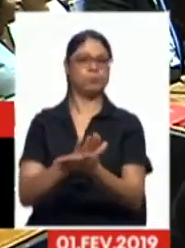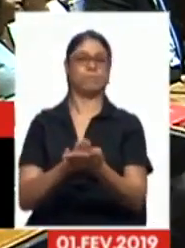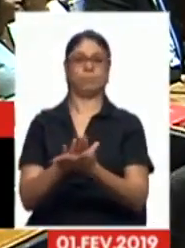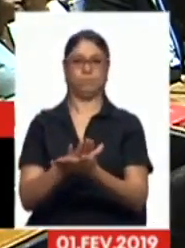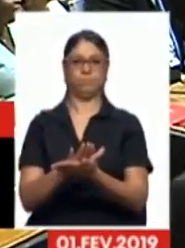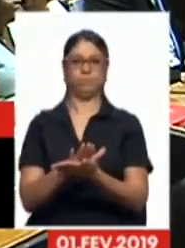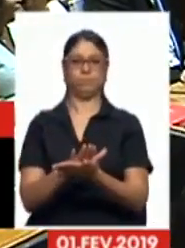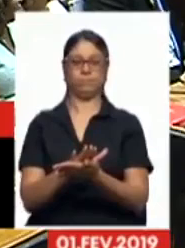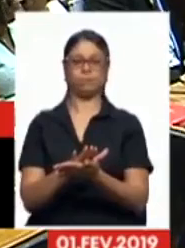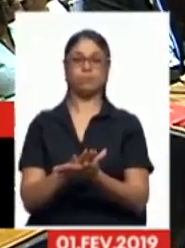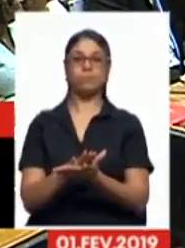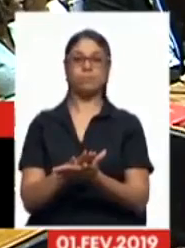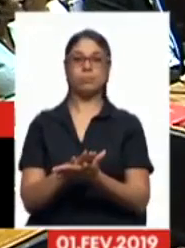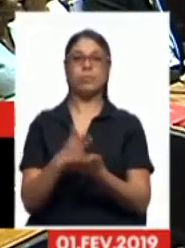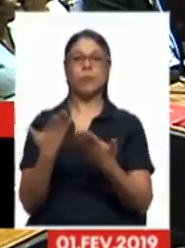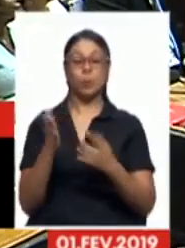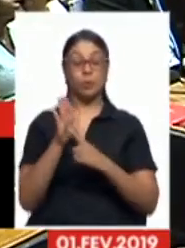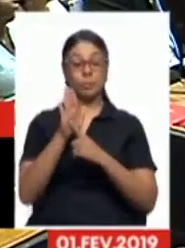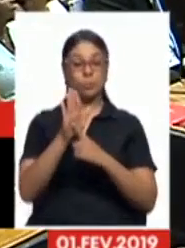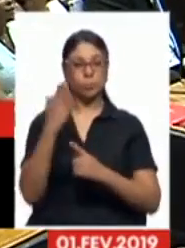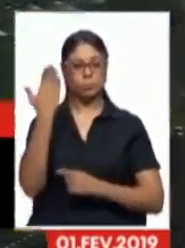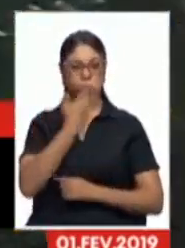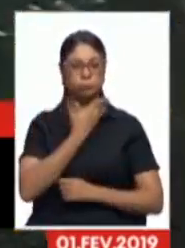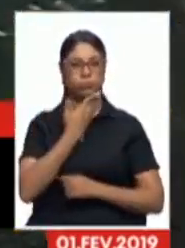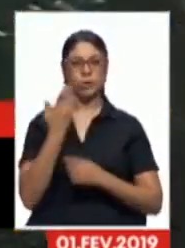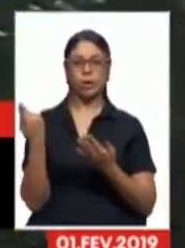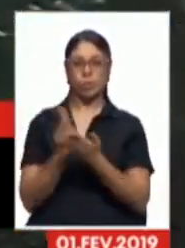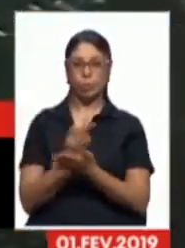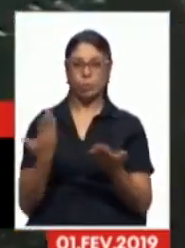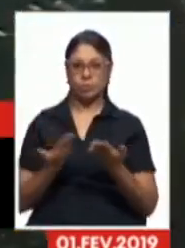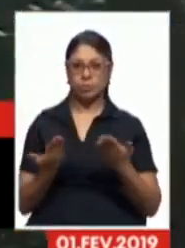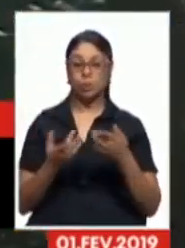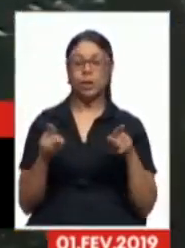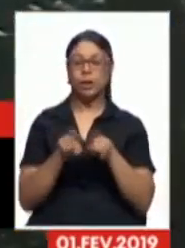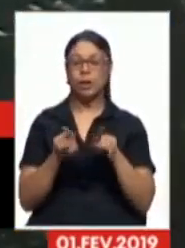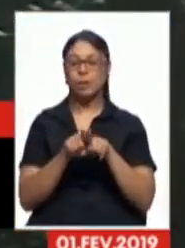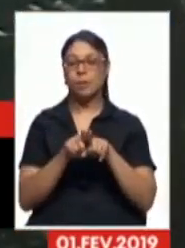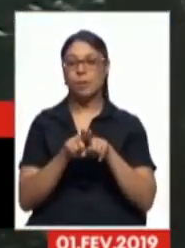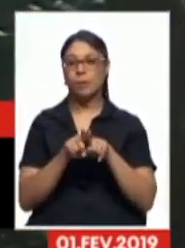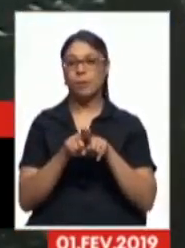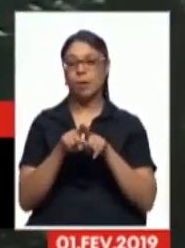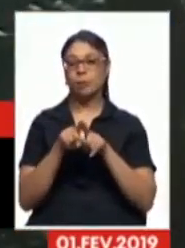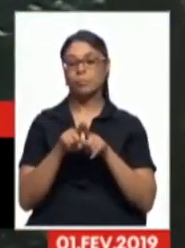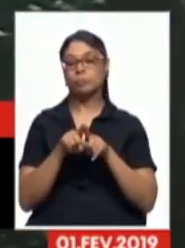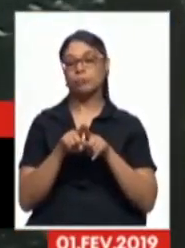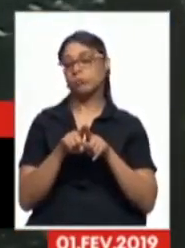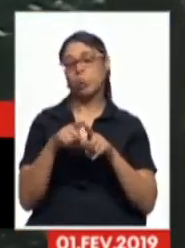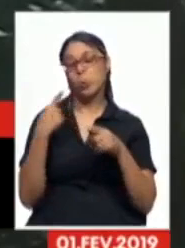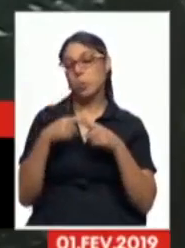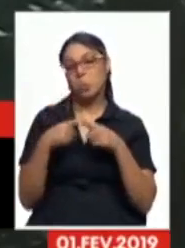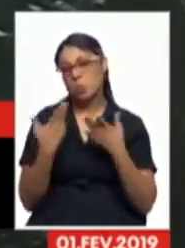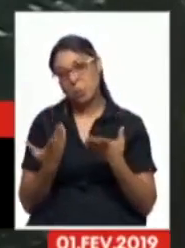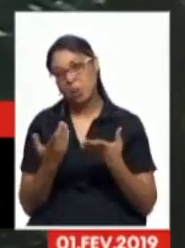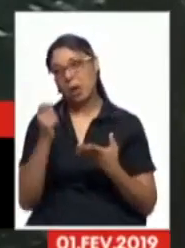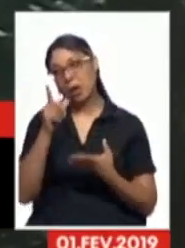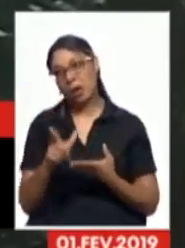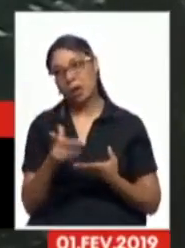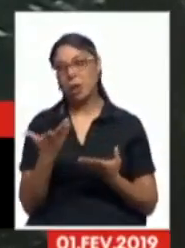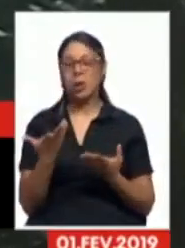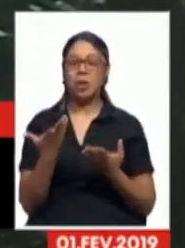Para mostrar o que está sendo realizado e também o porquê ou quem está impedindo de ser